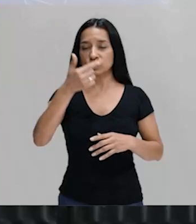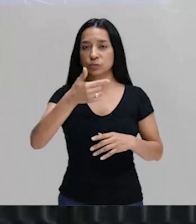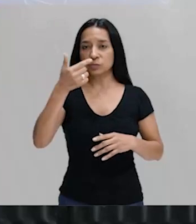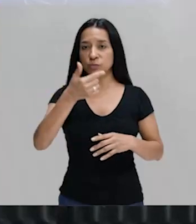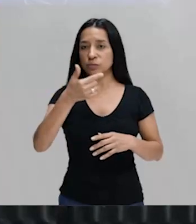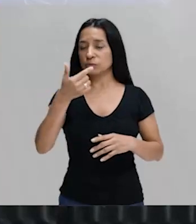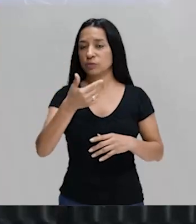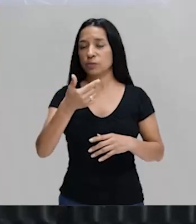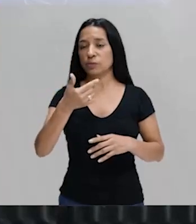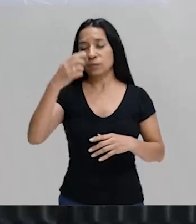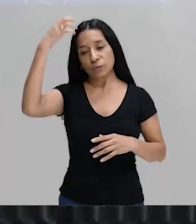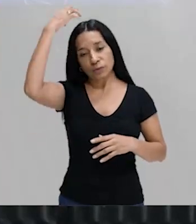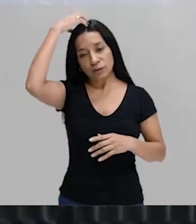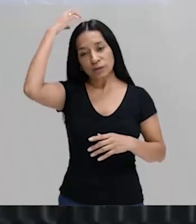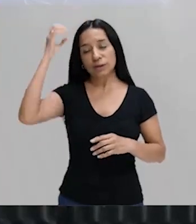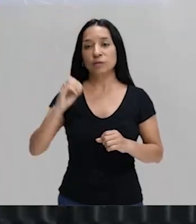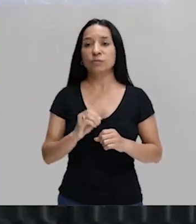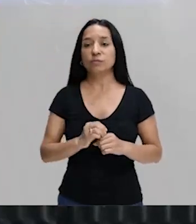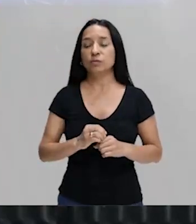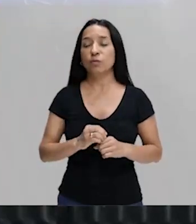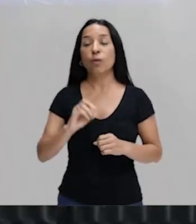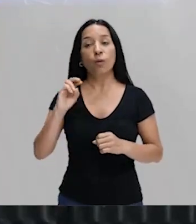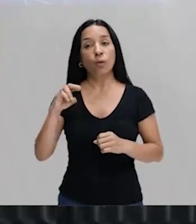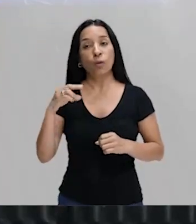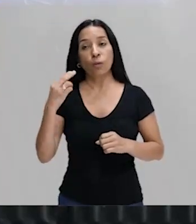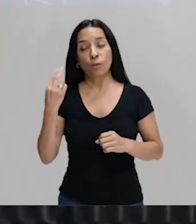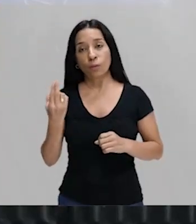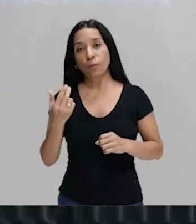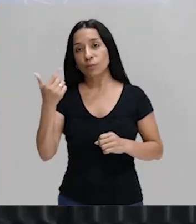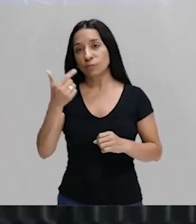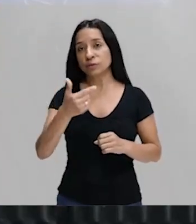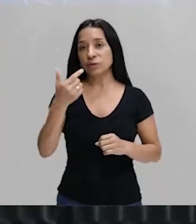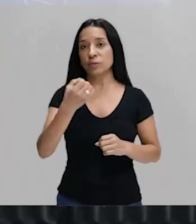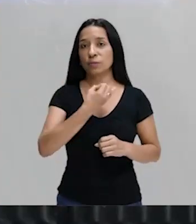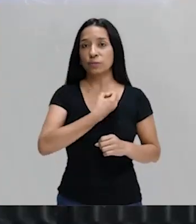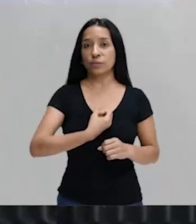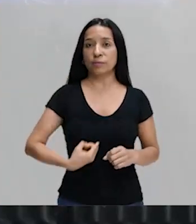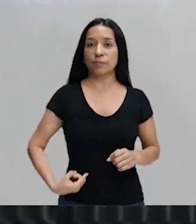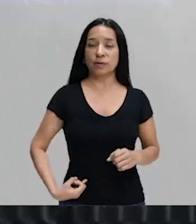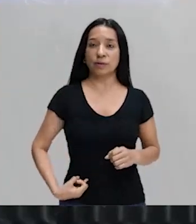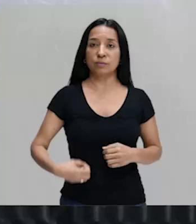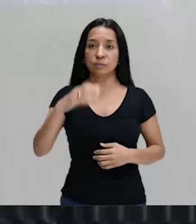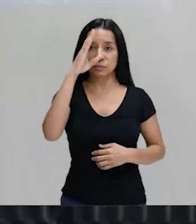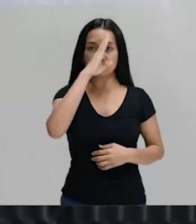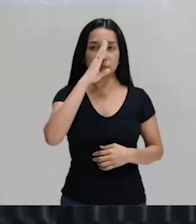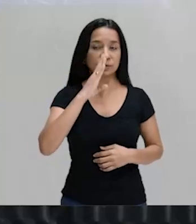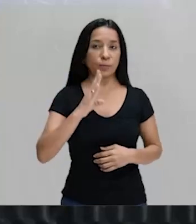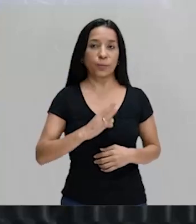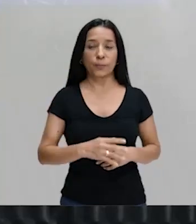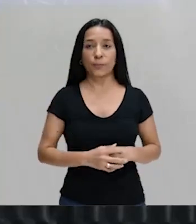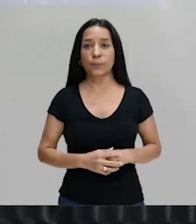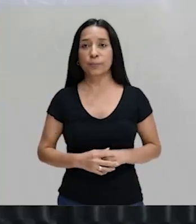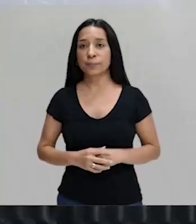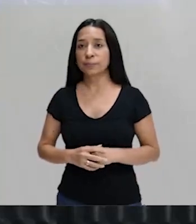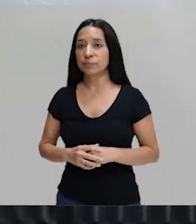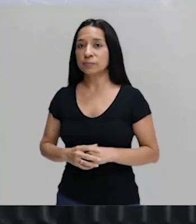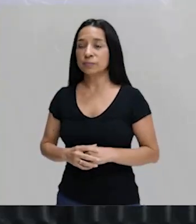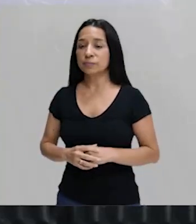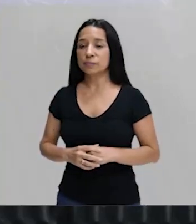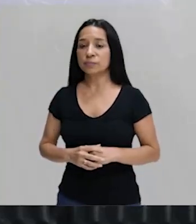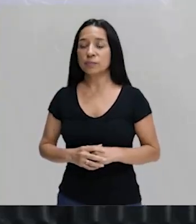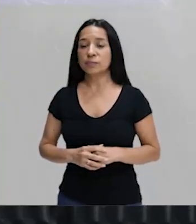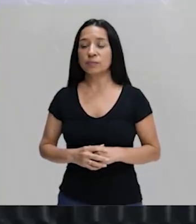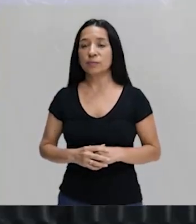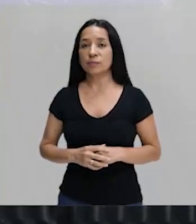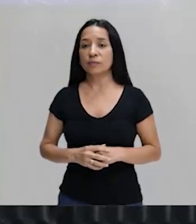reinado ou do segundo império no Brasil. O segundo reinado, o segundo império, e eu sugiro que